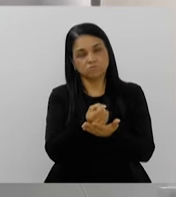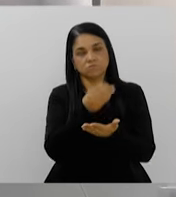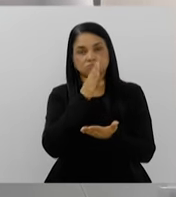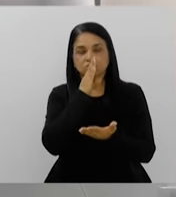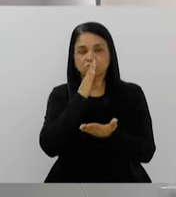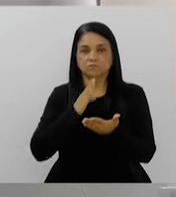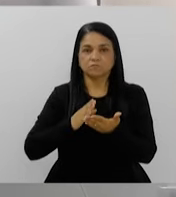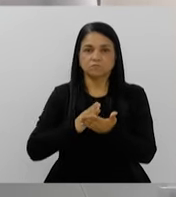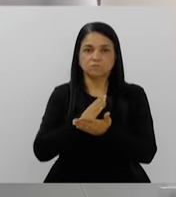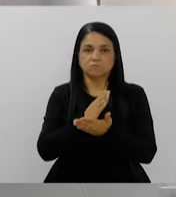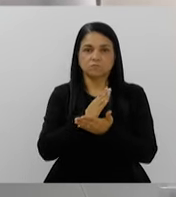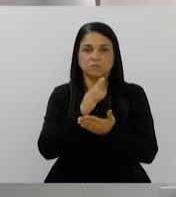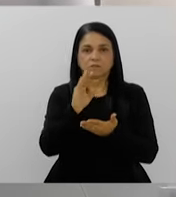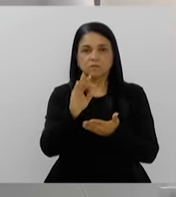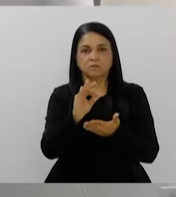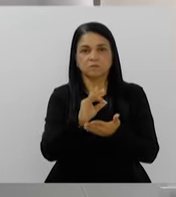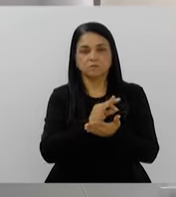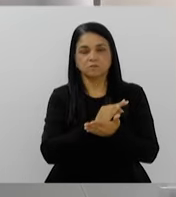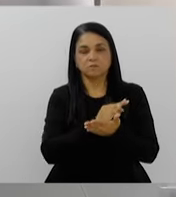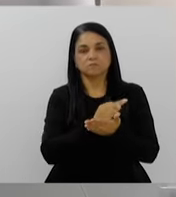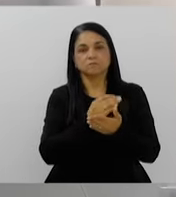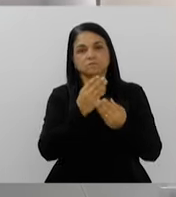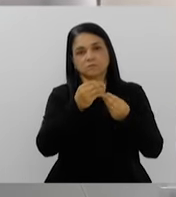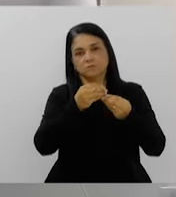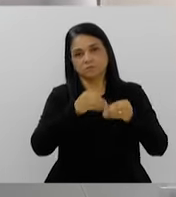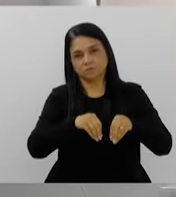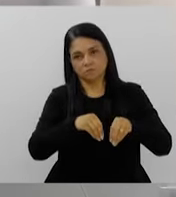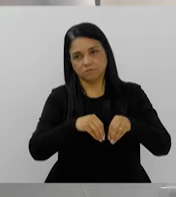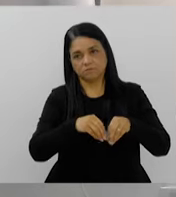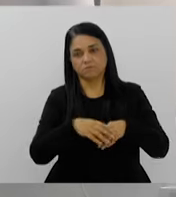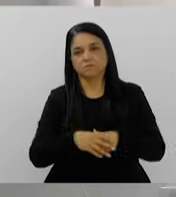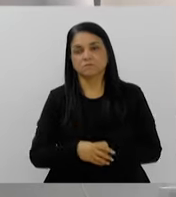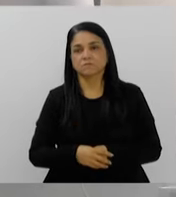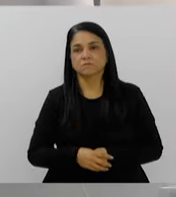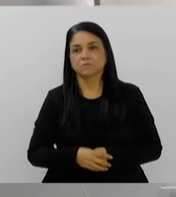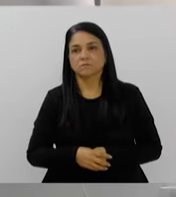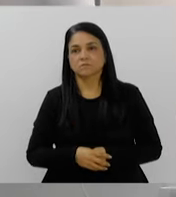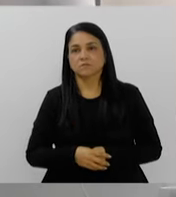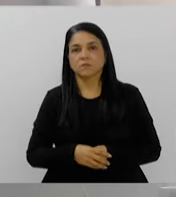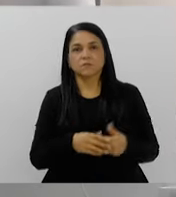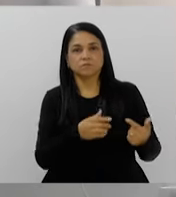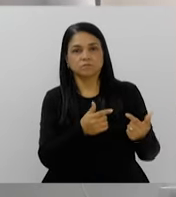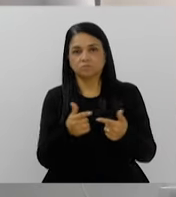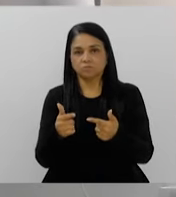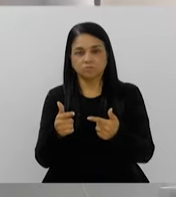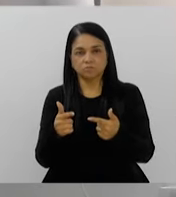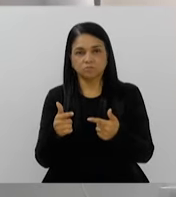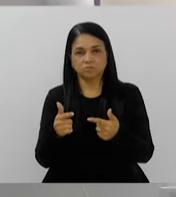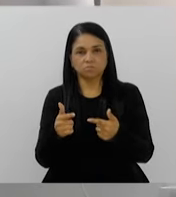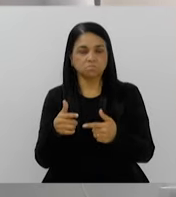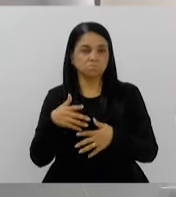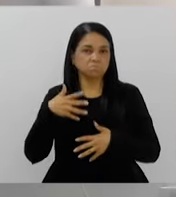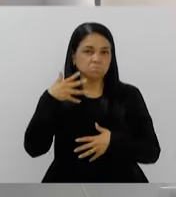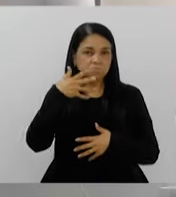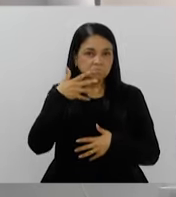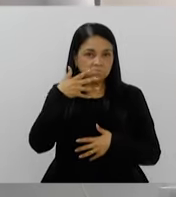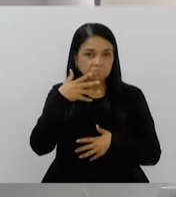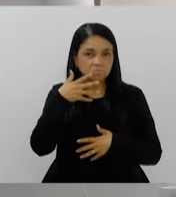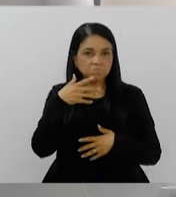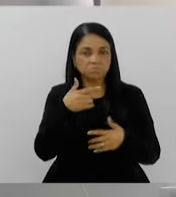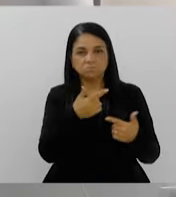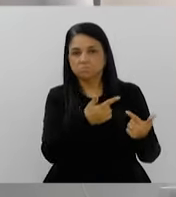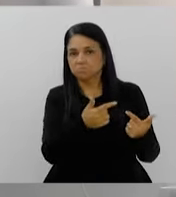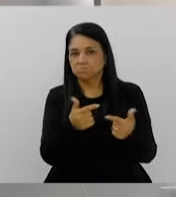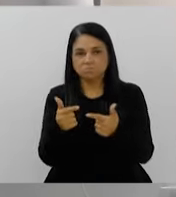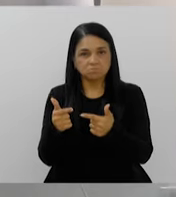estão. Aprovados os pareceres pela prejudicabilidade. Não havendo quem queira fazer uso da palavra, nada mais